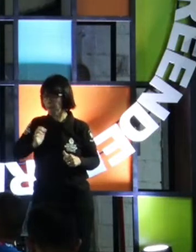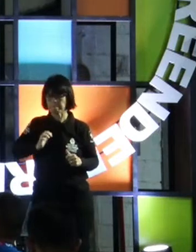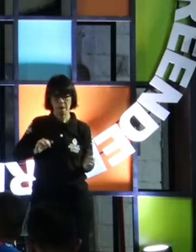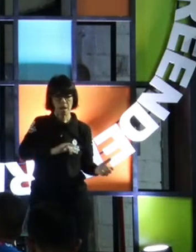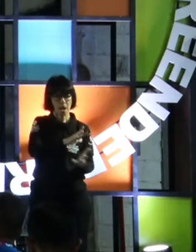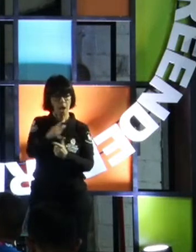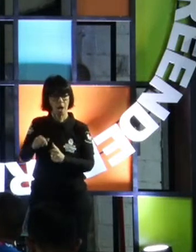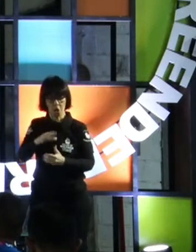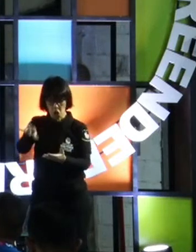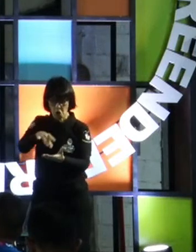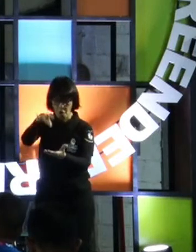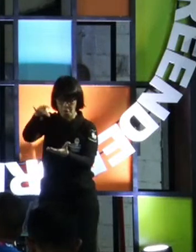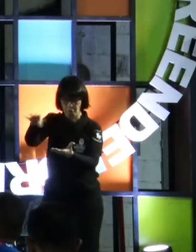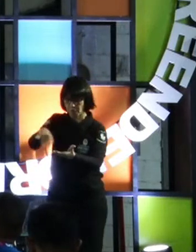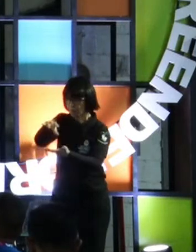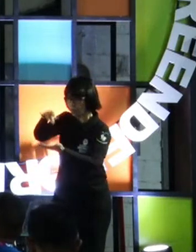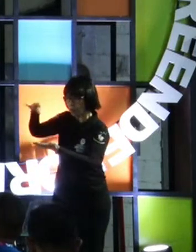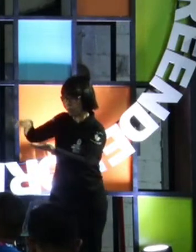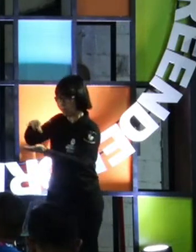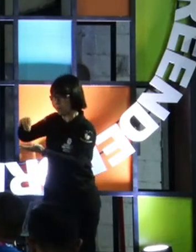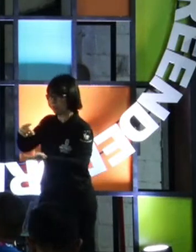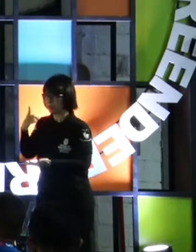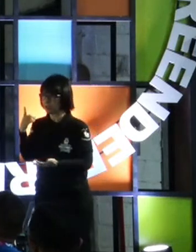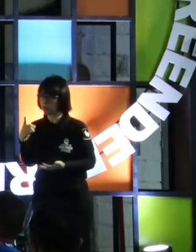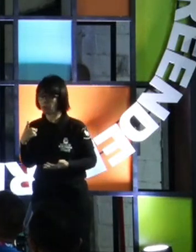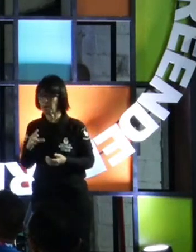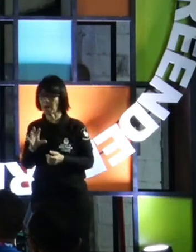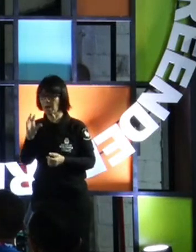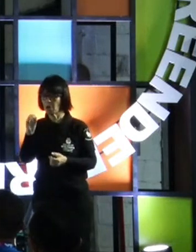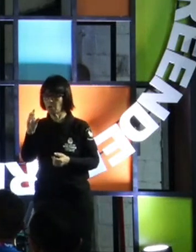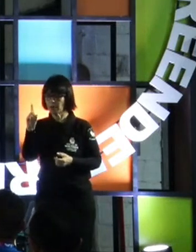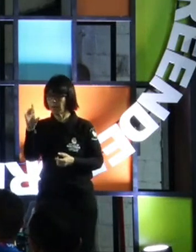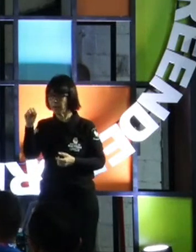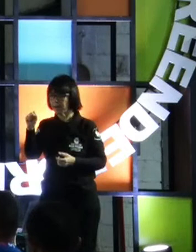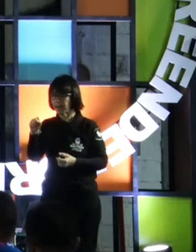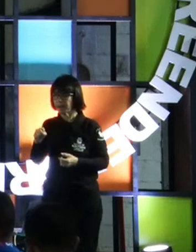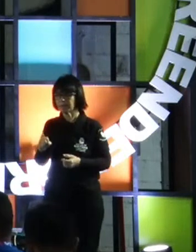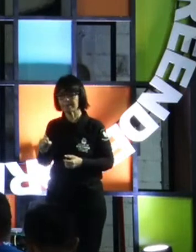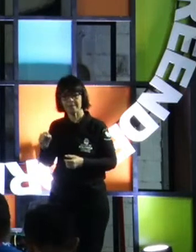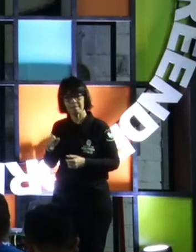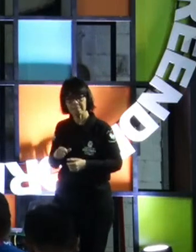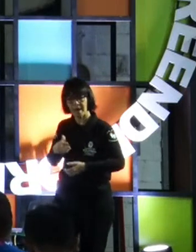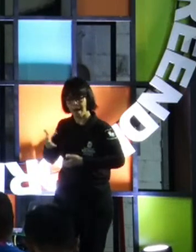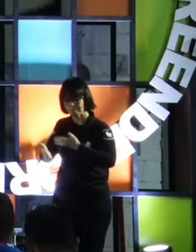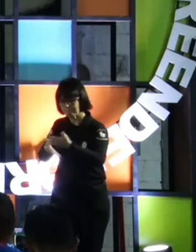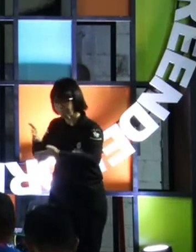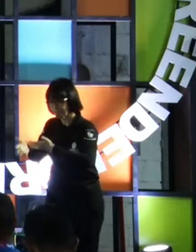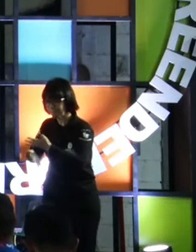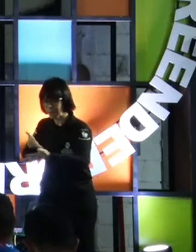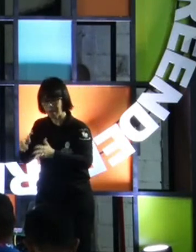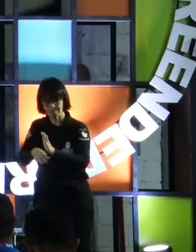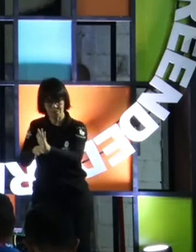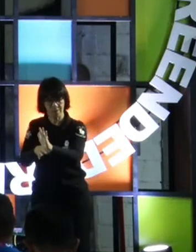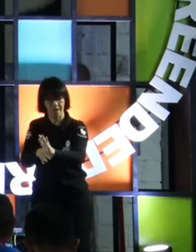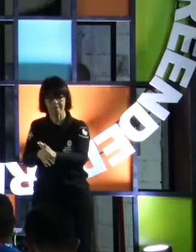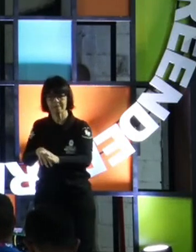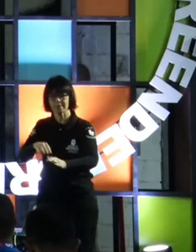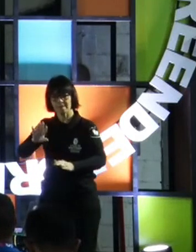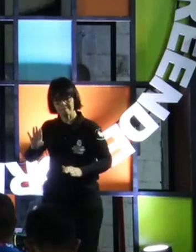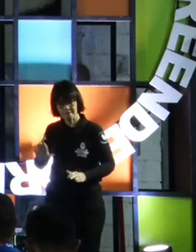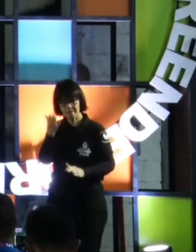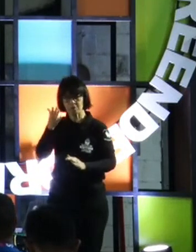massa aqui. Aí, cada um vai sorteando uma ODSzinha para cuidar. E aí, a gente tentava resolver tudo ao mesmo tempo.